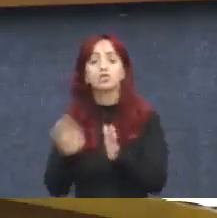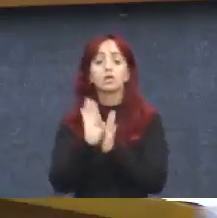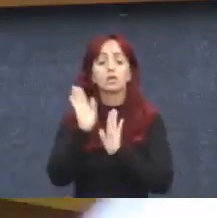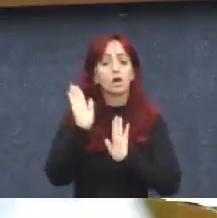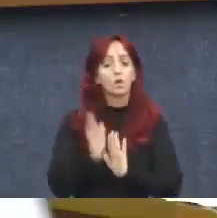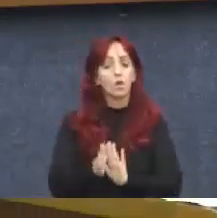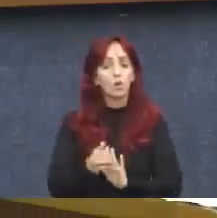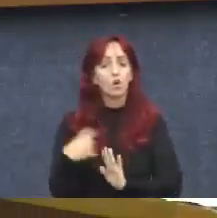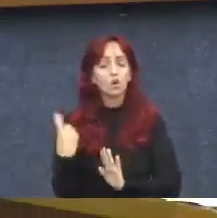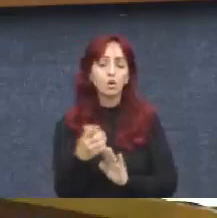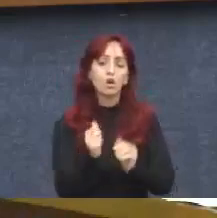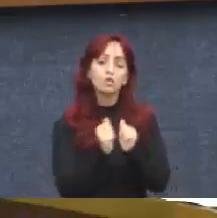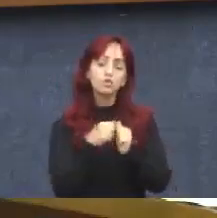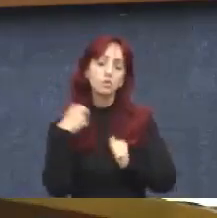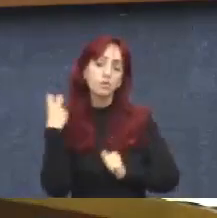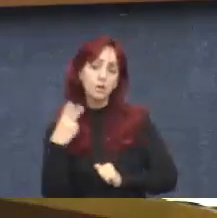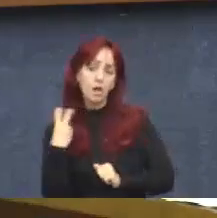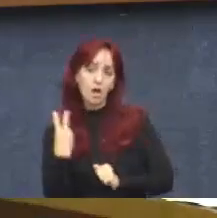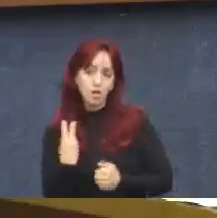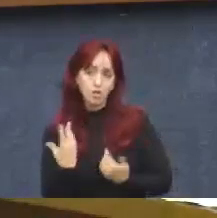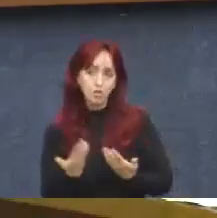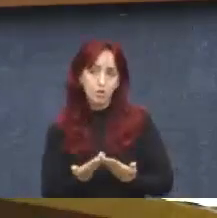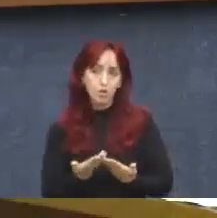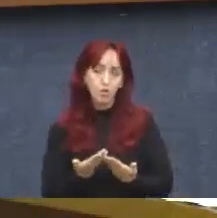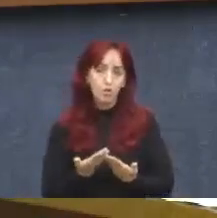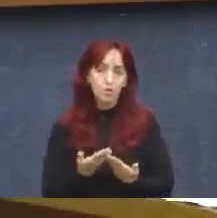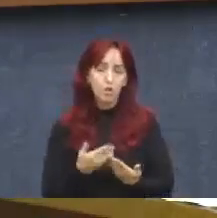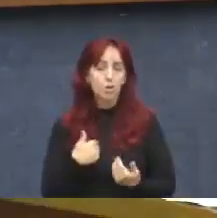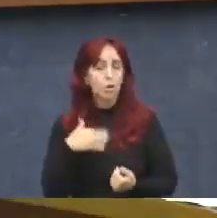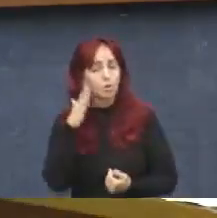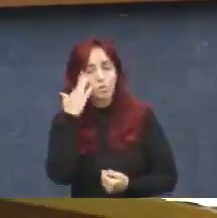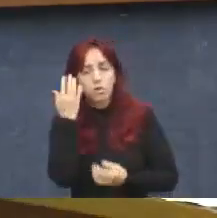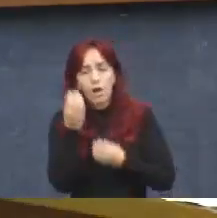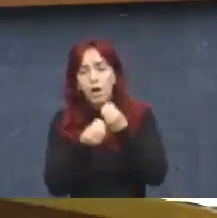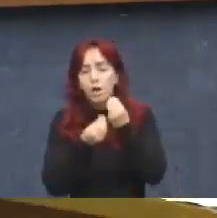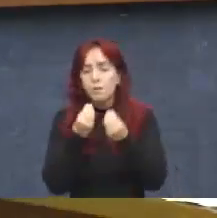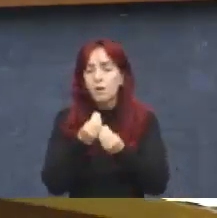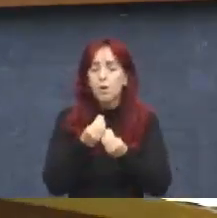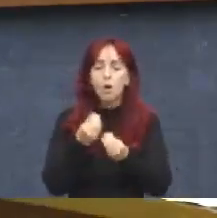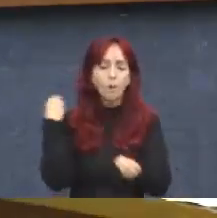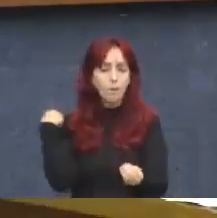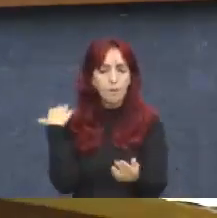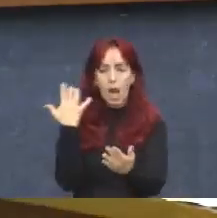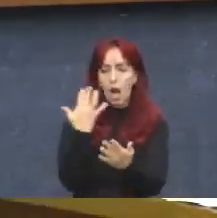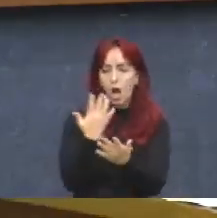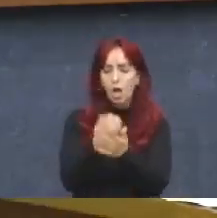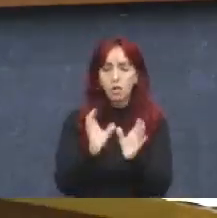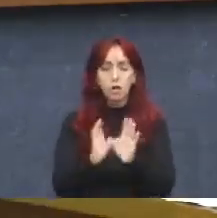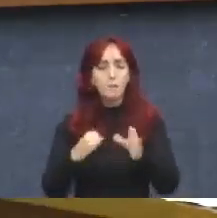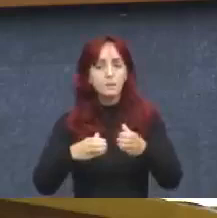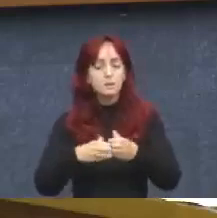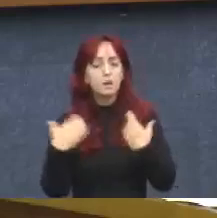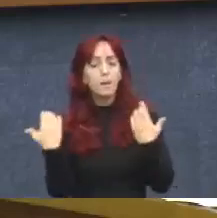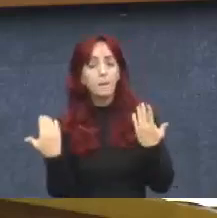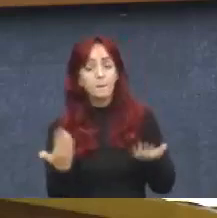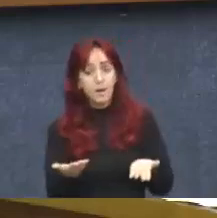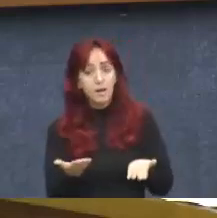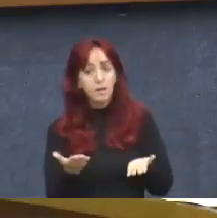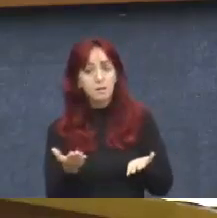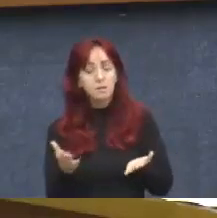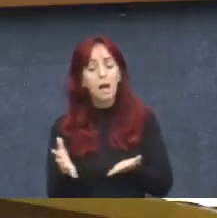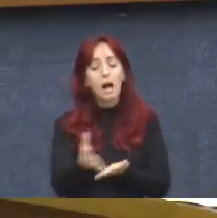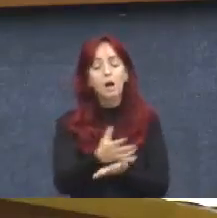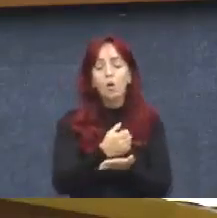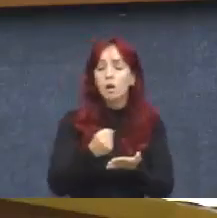outros colegas vereadoras e vereadores, então a gente não sabe exatamente o histórico dessa comissão, mas acolhendo